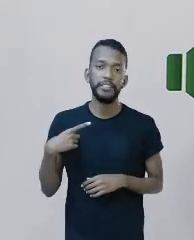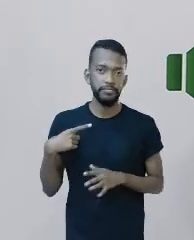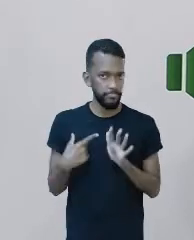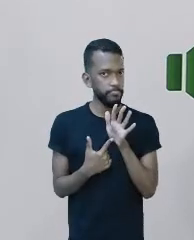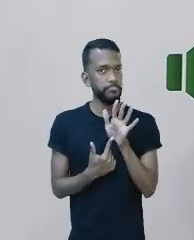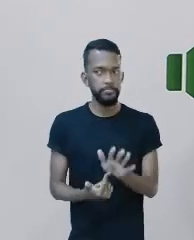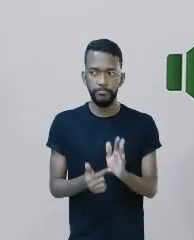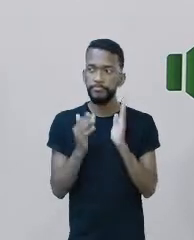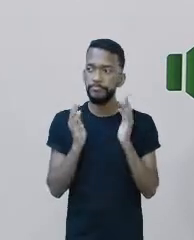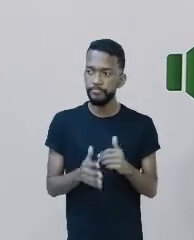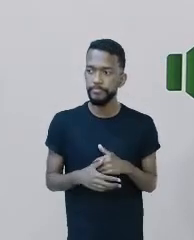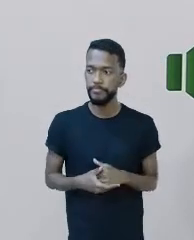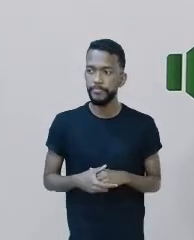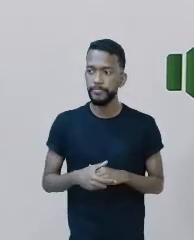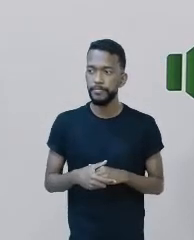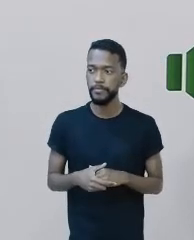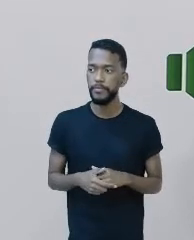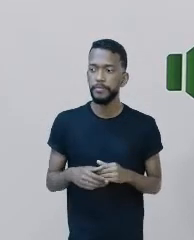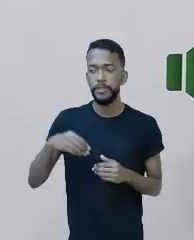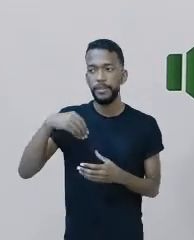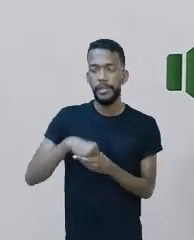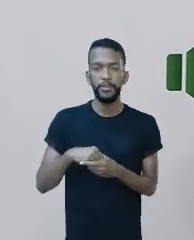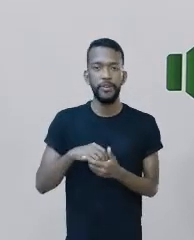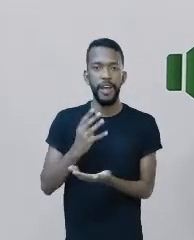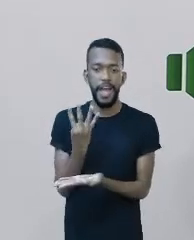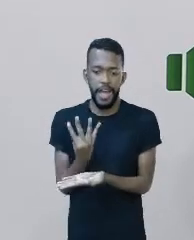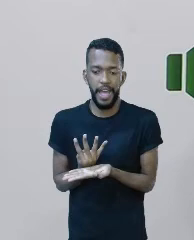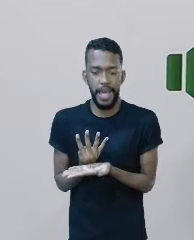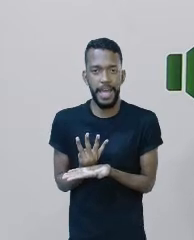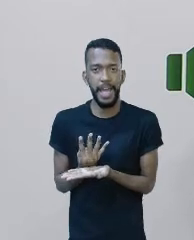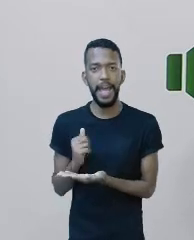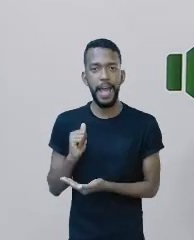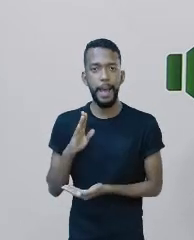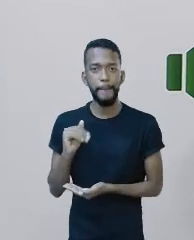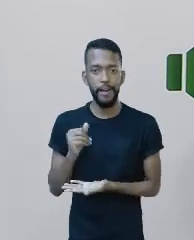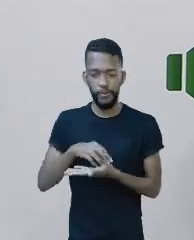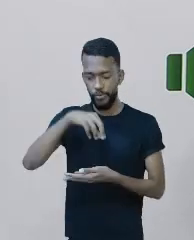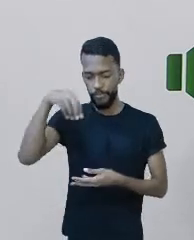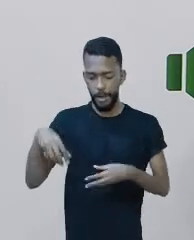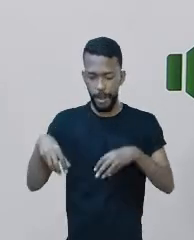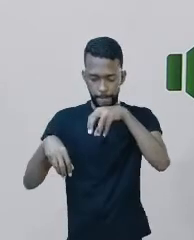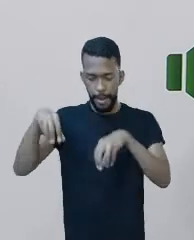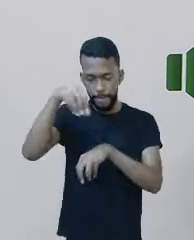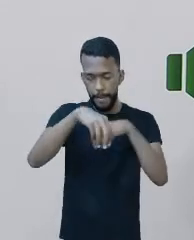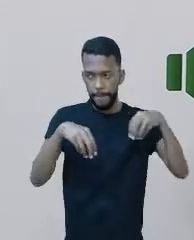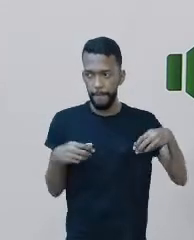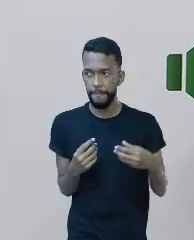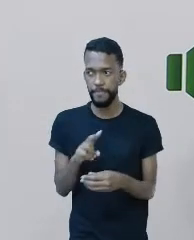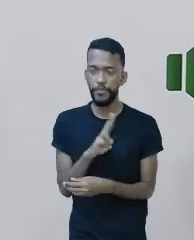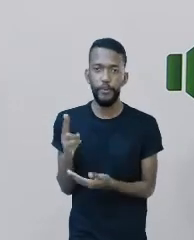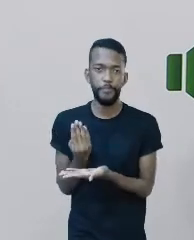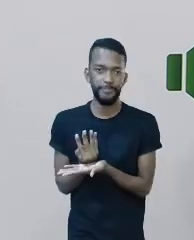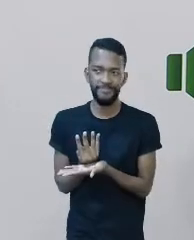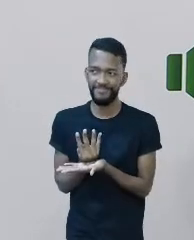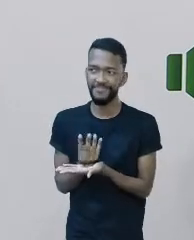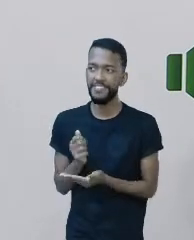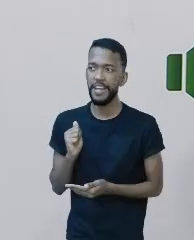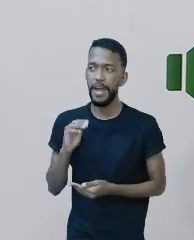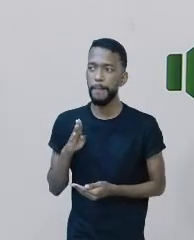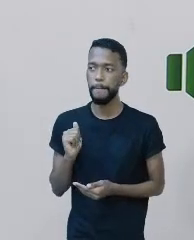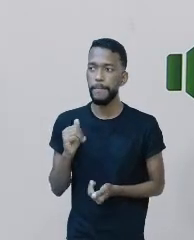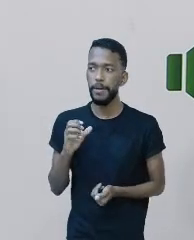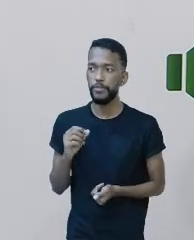representando no ábaco. O ábaco é este objeto aqui que